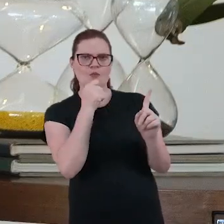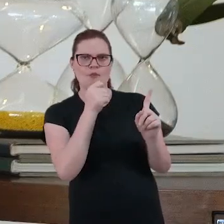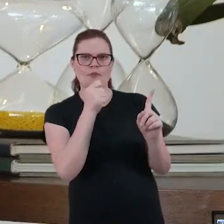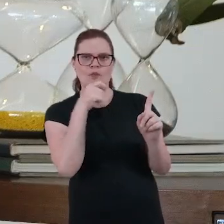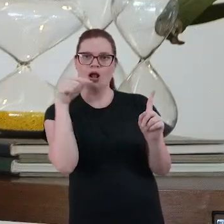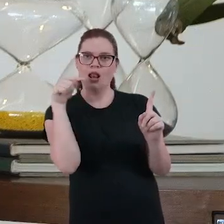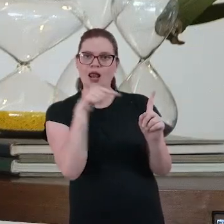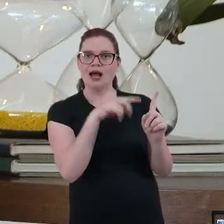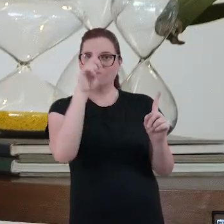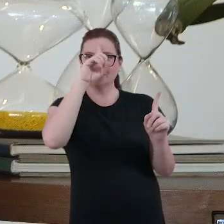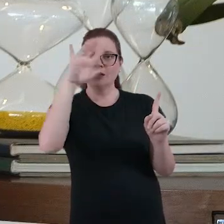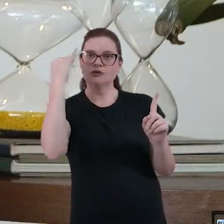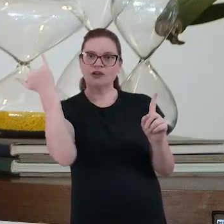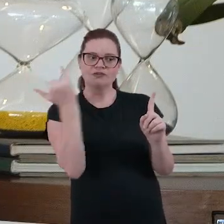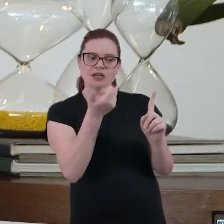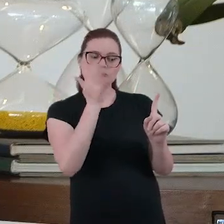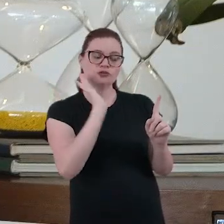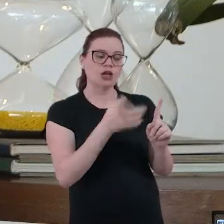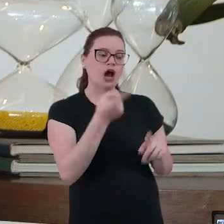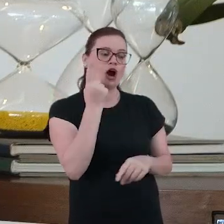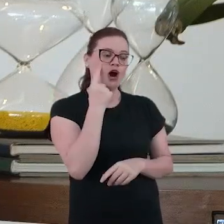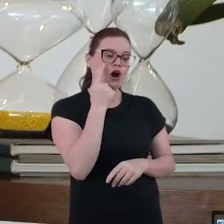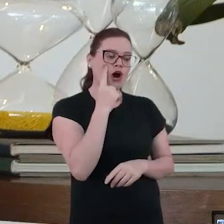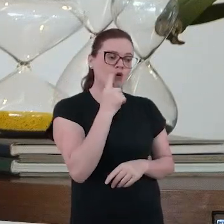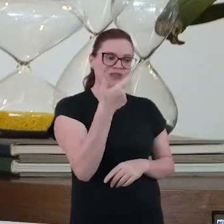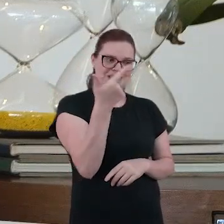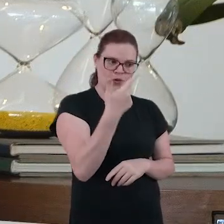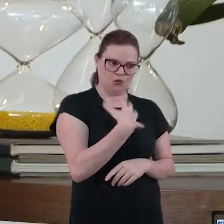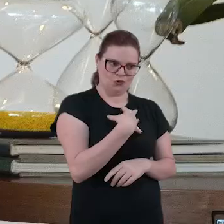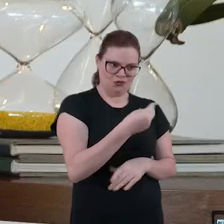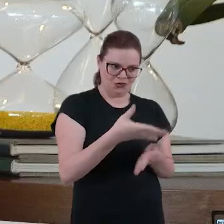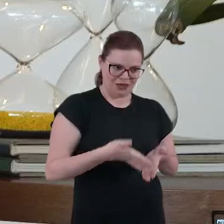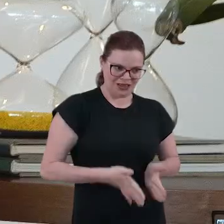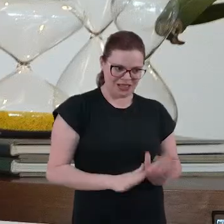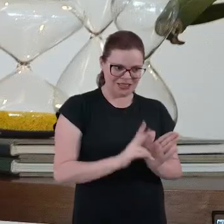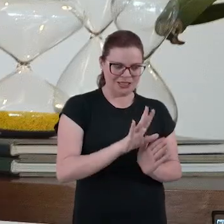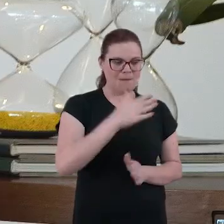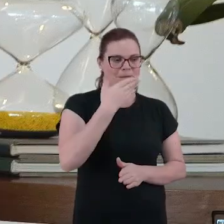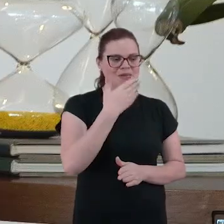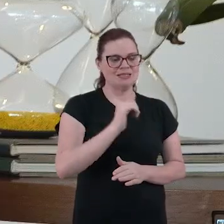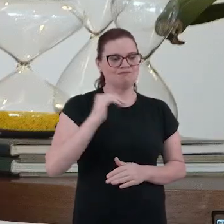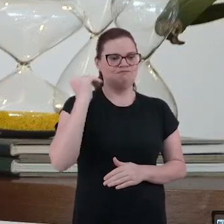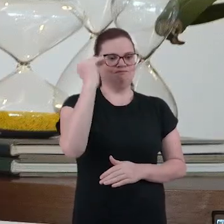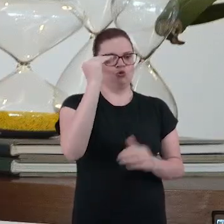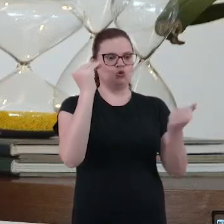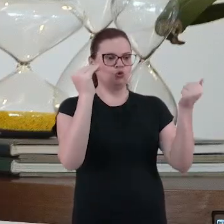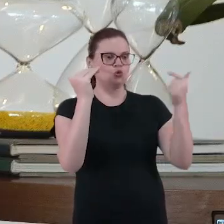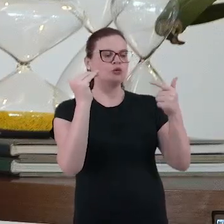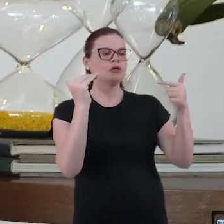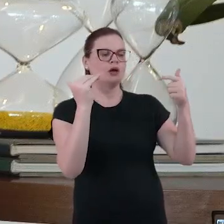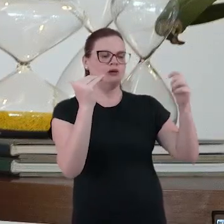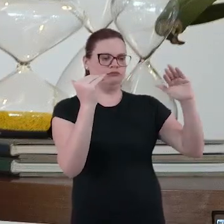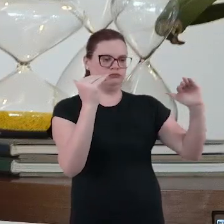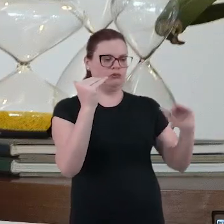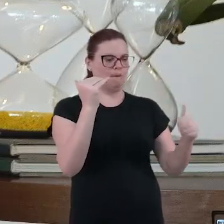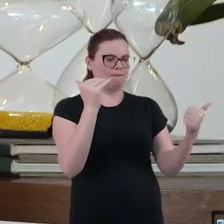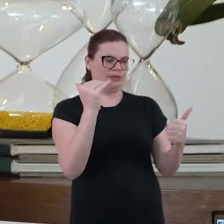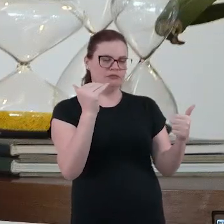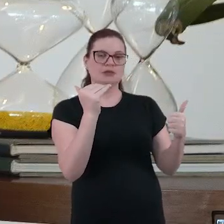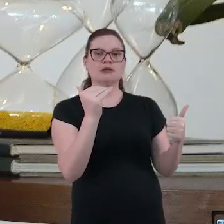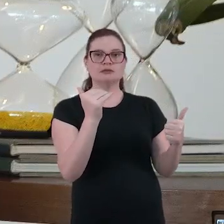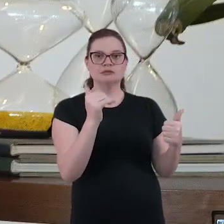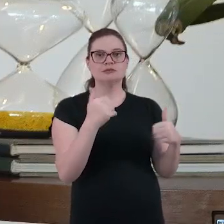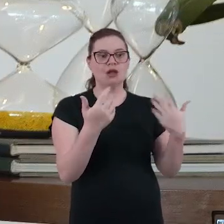né, as crianças estavam ali no seu ventre e o Senhor disse a ela: olha, o maior servirá ao menor. Então